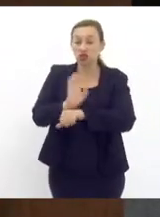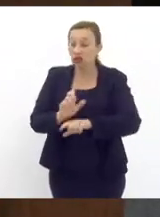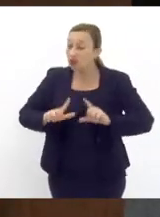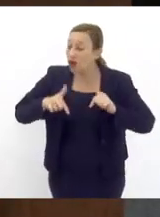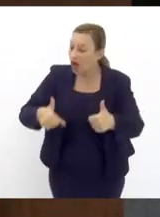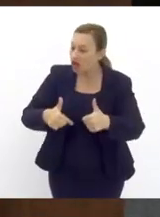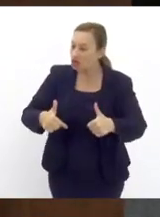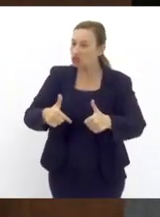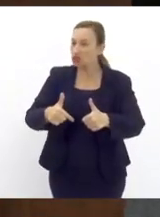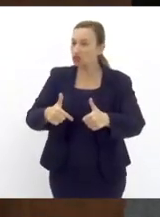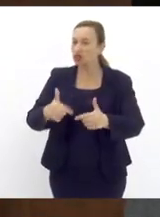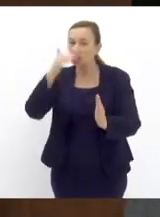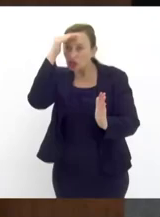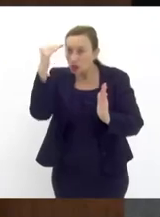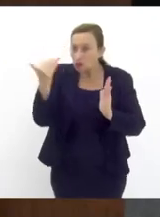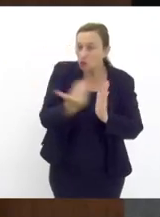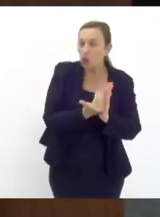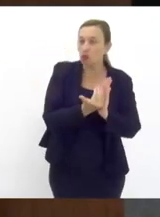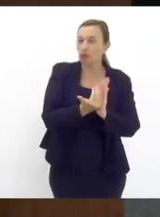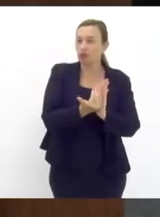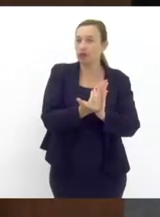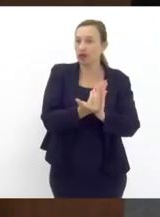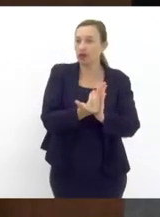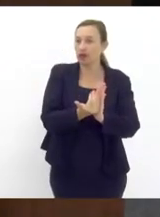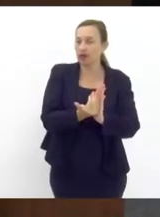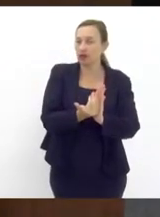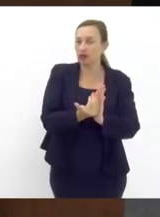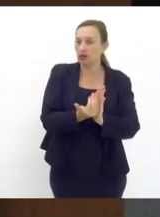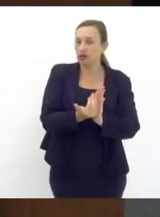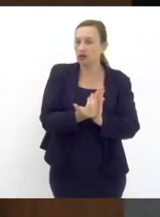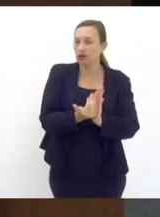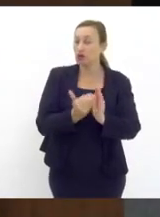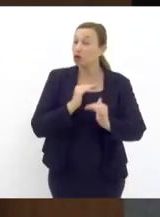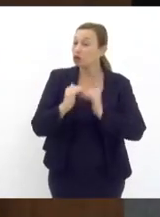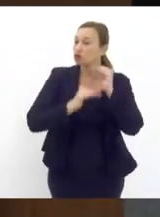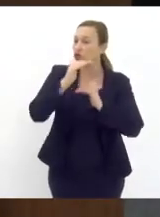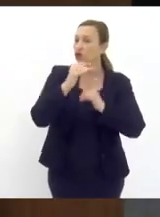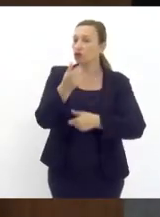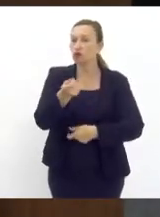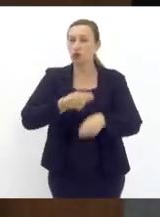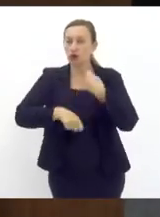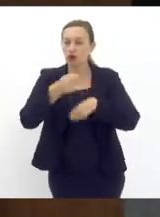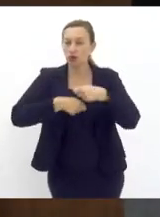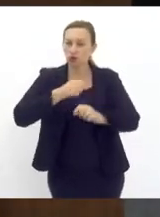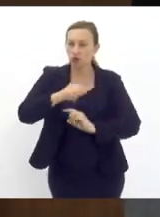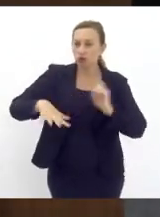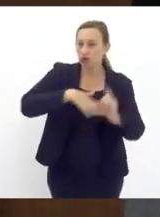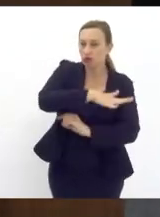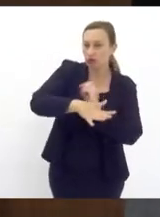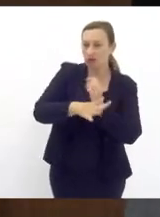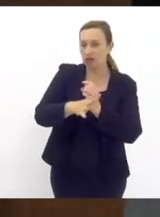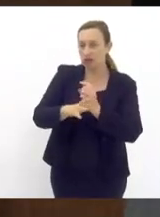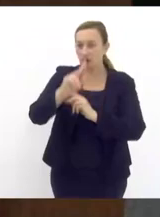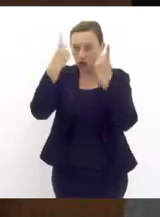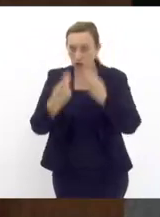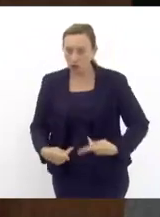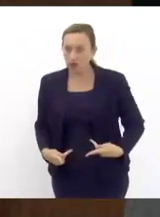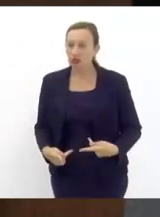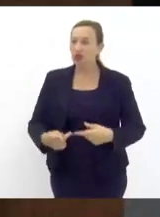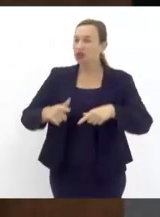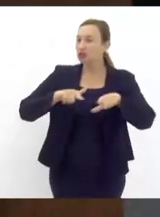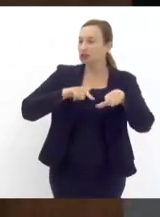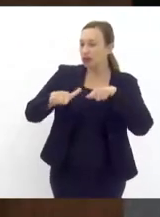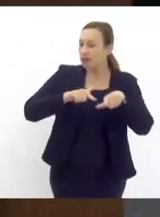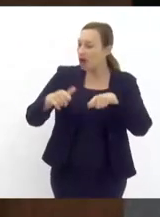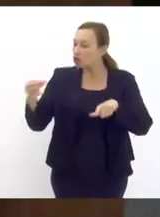para que ele cumpra o papel é necessário que é o Dindo todo o desenvolvimento econômico social e humano gerando emprego renda